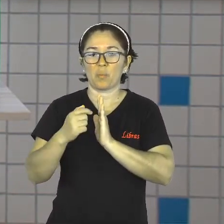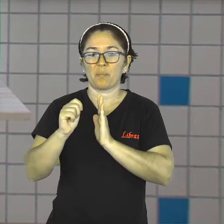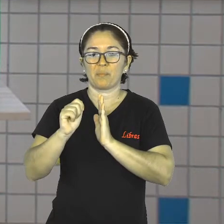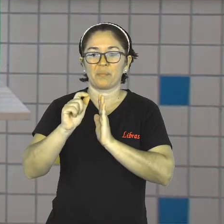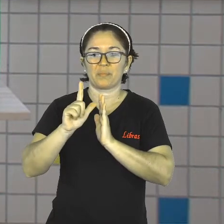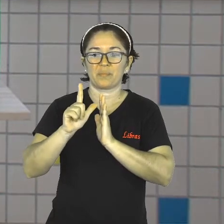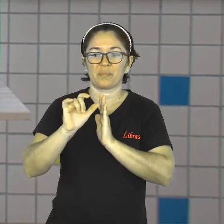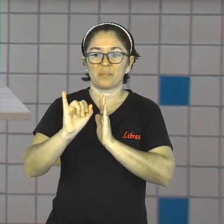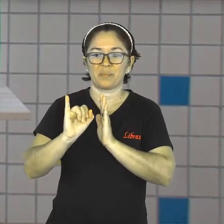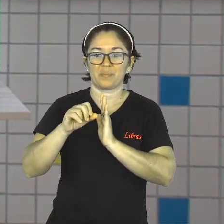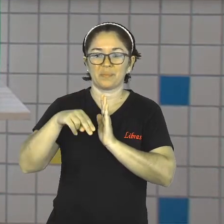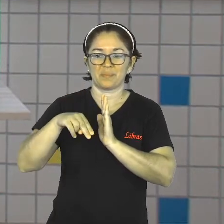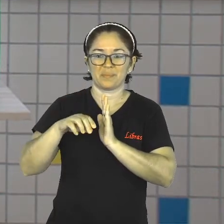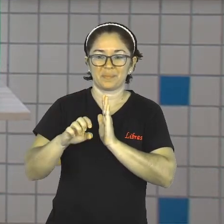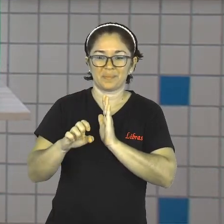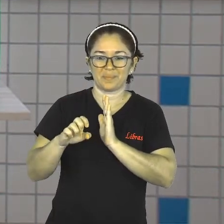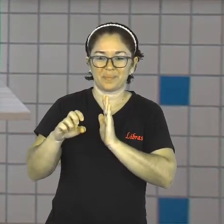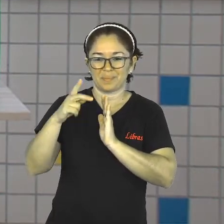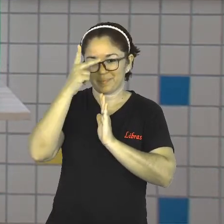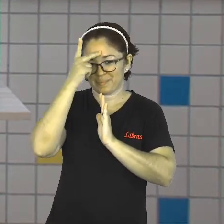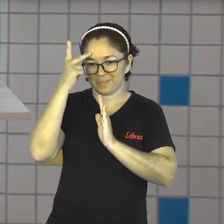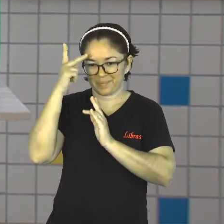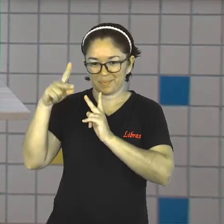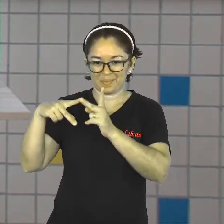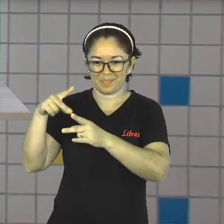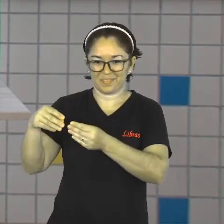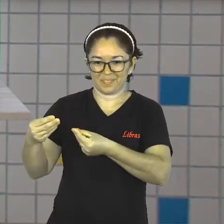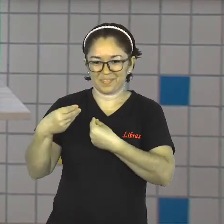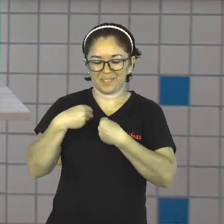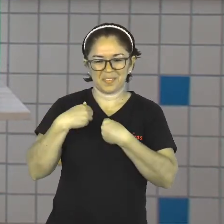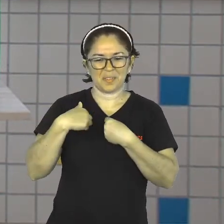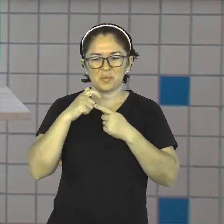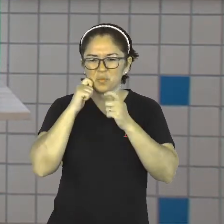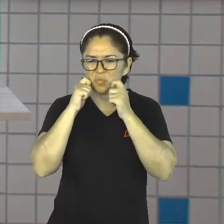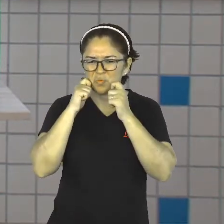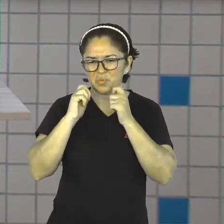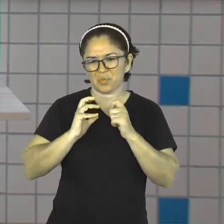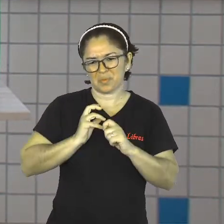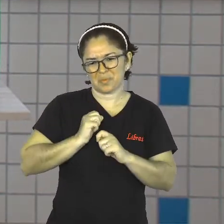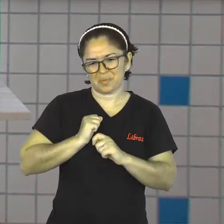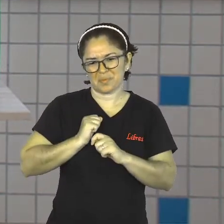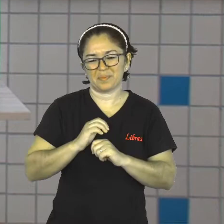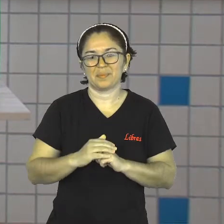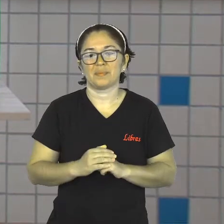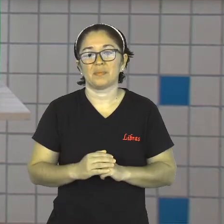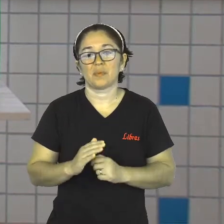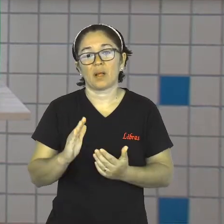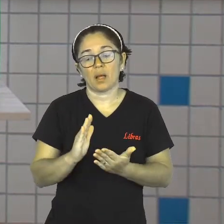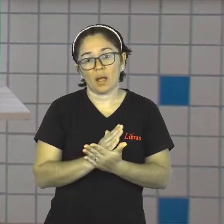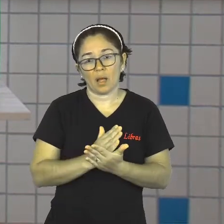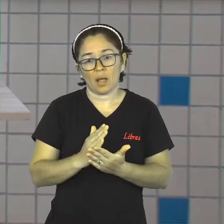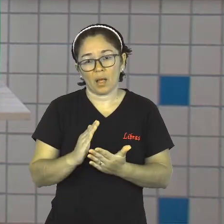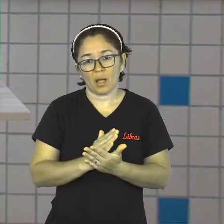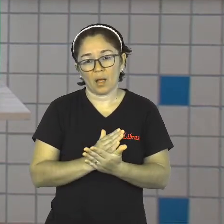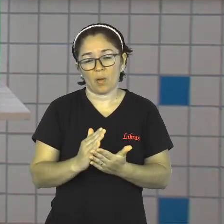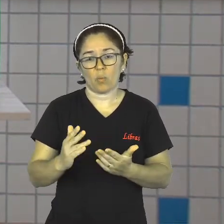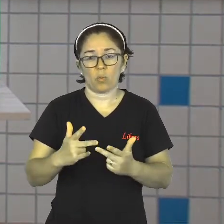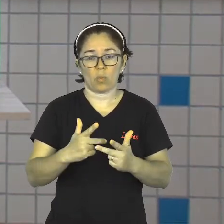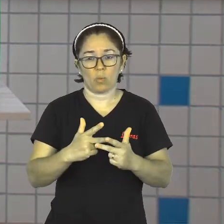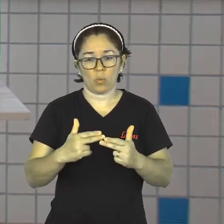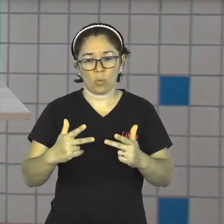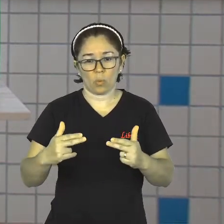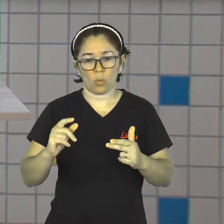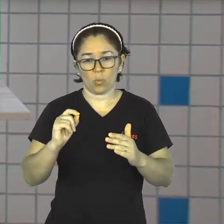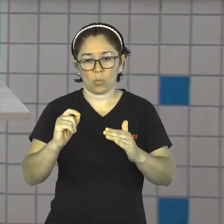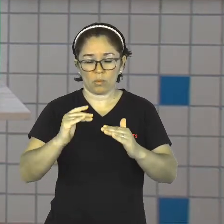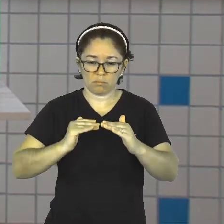Aline. Eu ganhei de presente. Tão fofinha, não é, criança? E tem coisas que estão